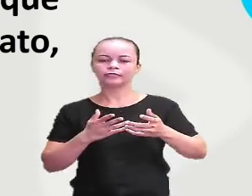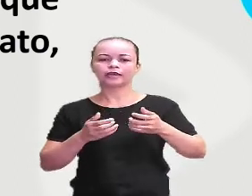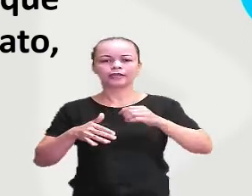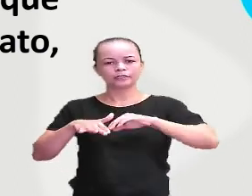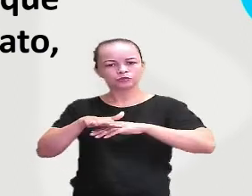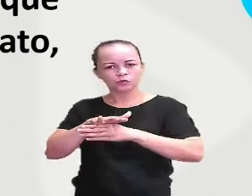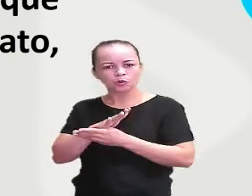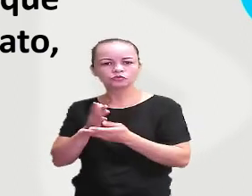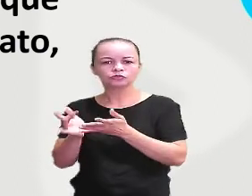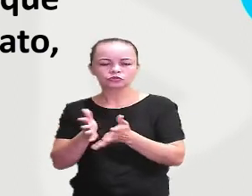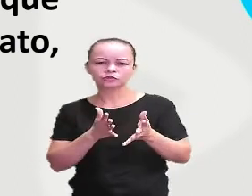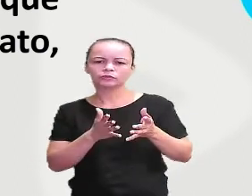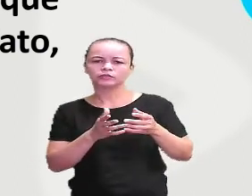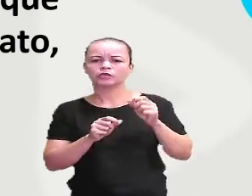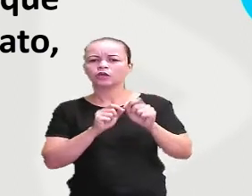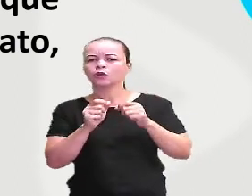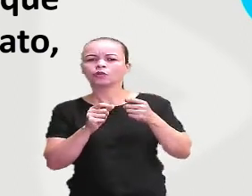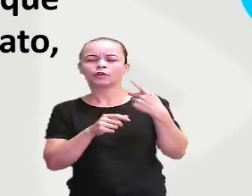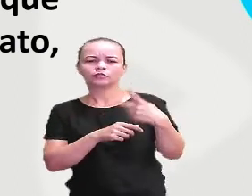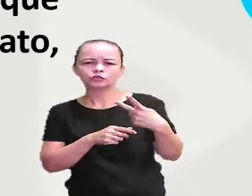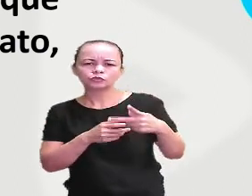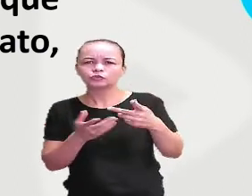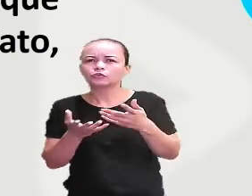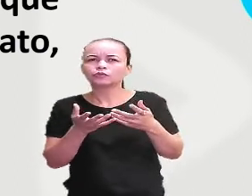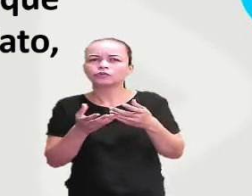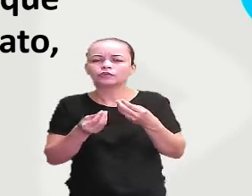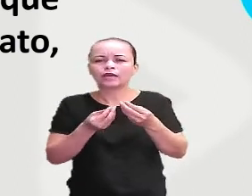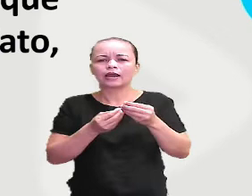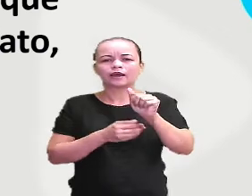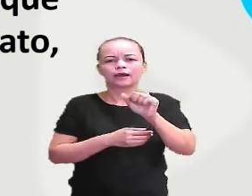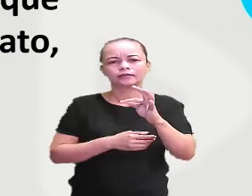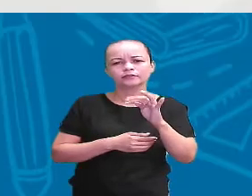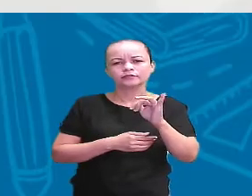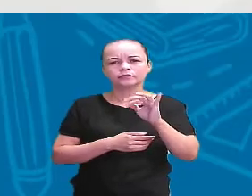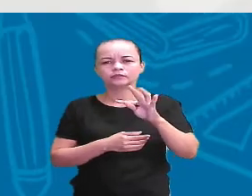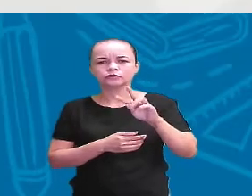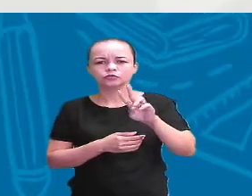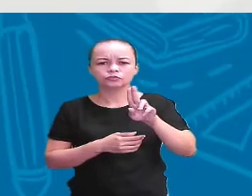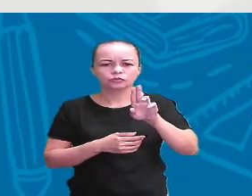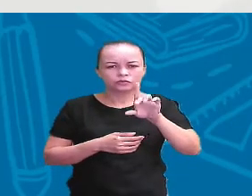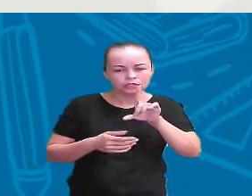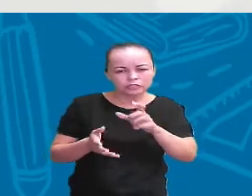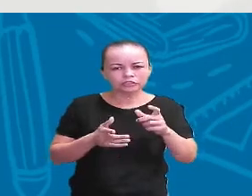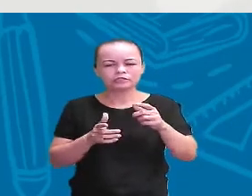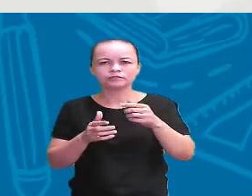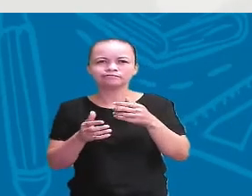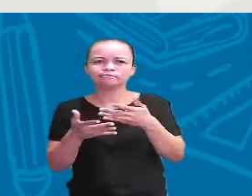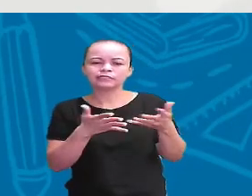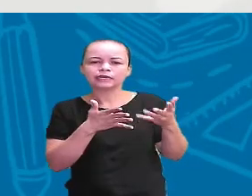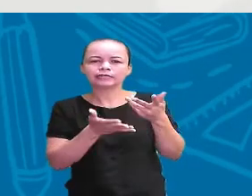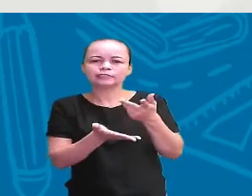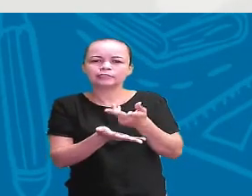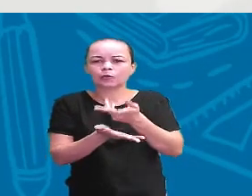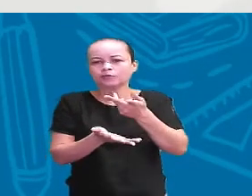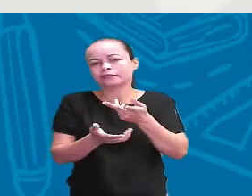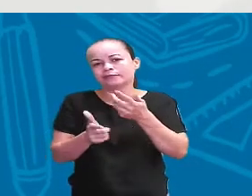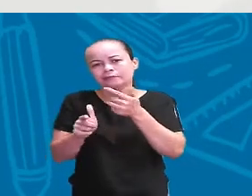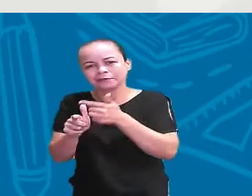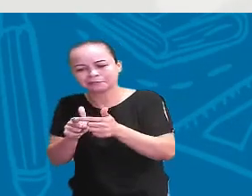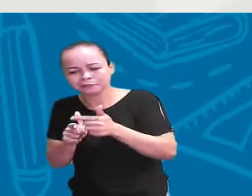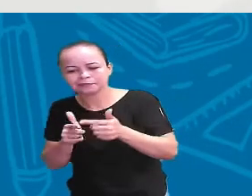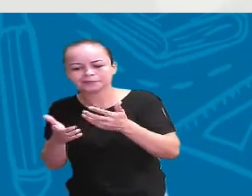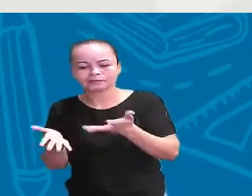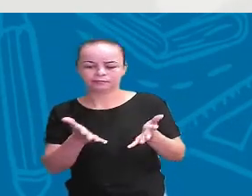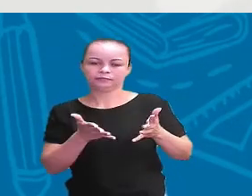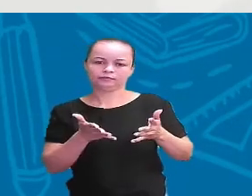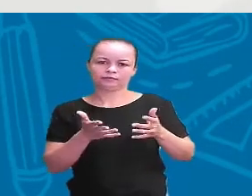hábito cotidianamente, quais são as suas atitudes diante de um certo problema, tá bom? Mudar isso não é uma